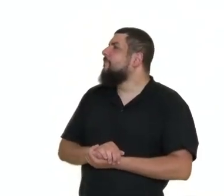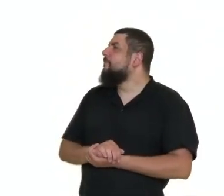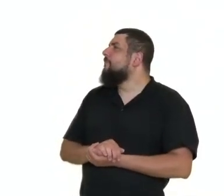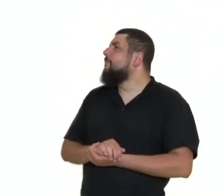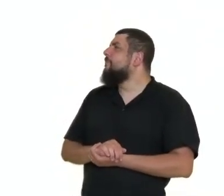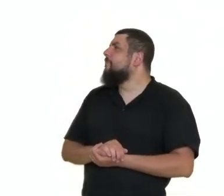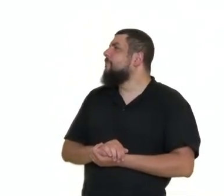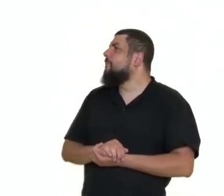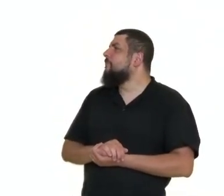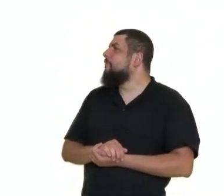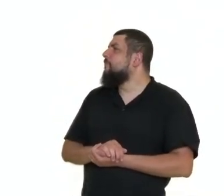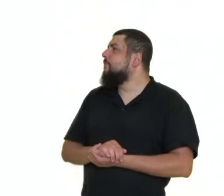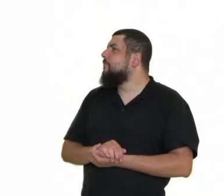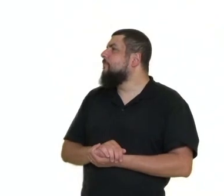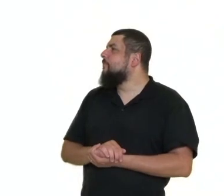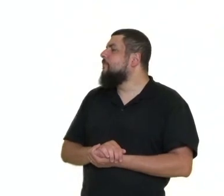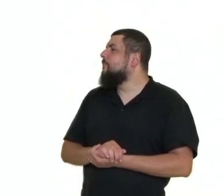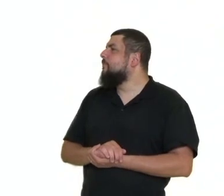diminutivo,